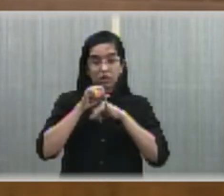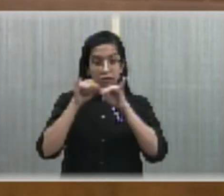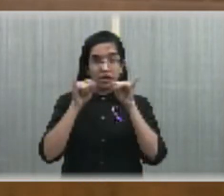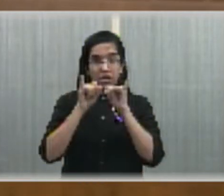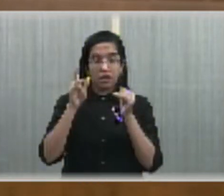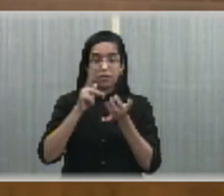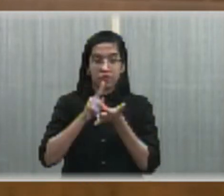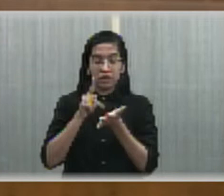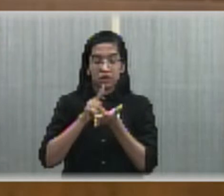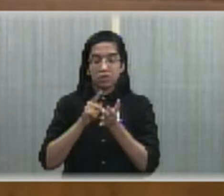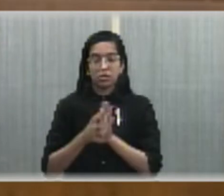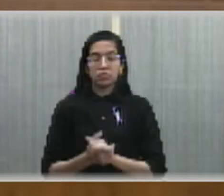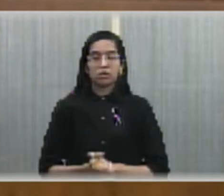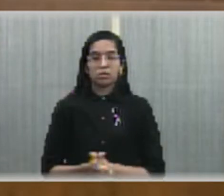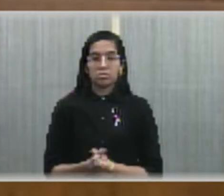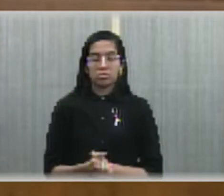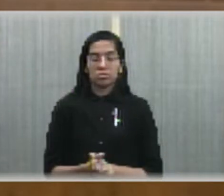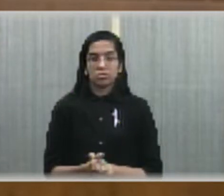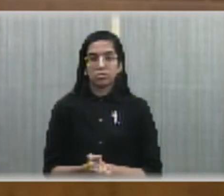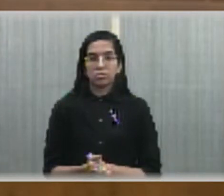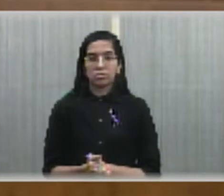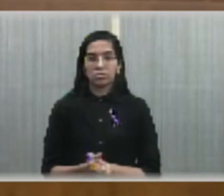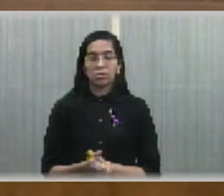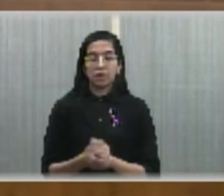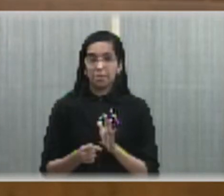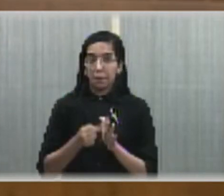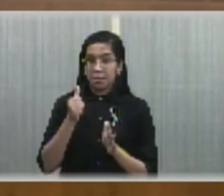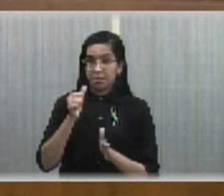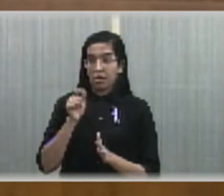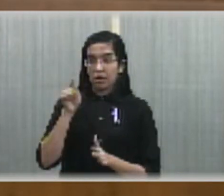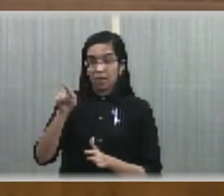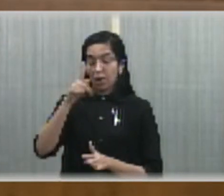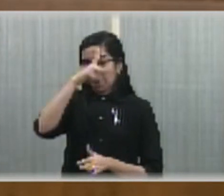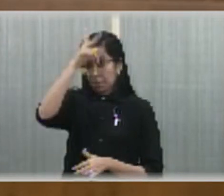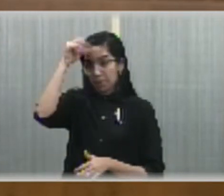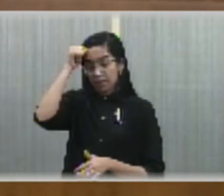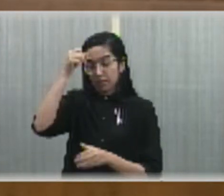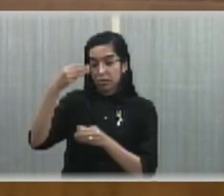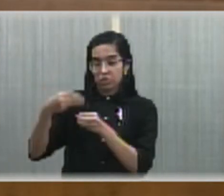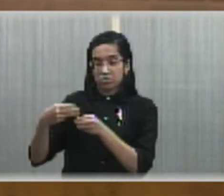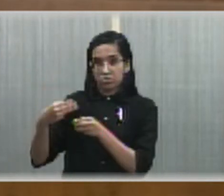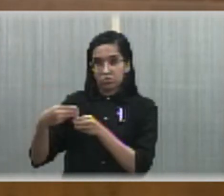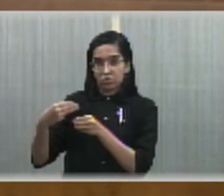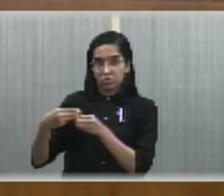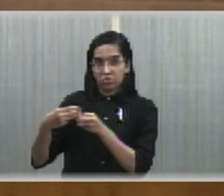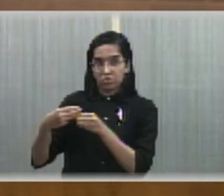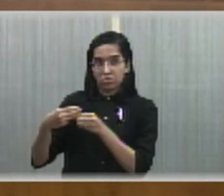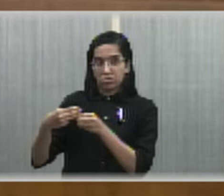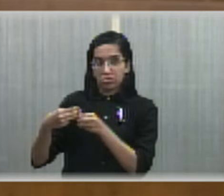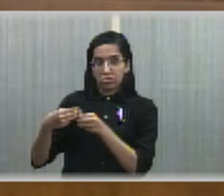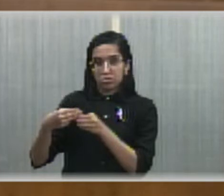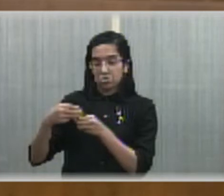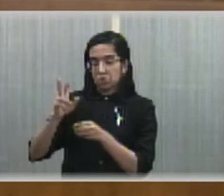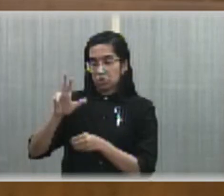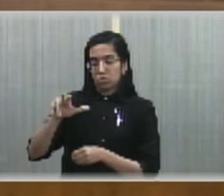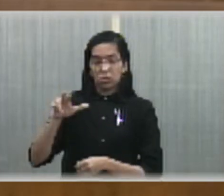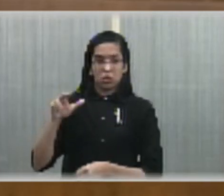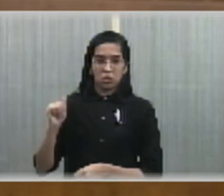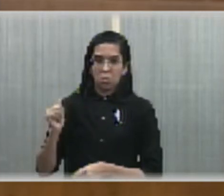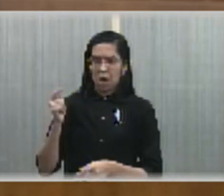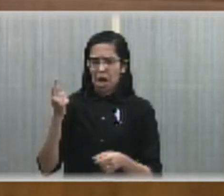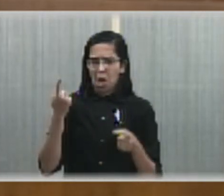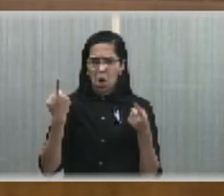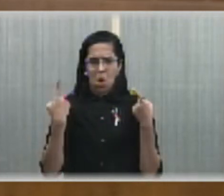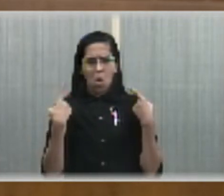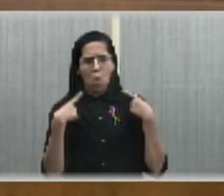dizer que o município, através de seu prefeito, nunca foi, não é e nunca será contra